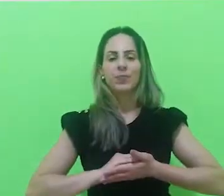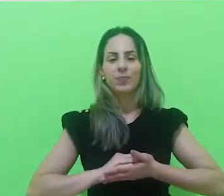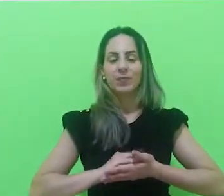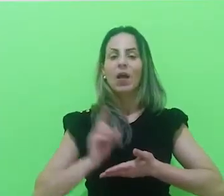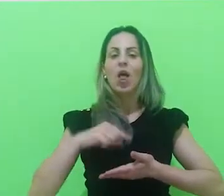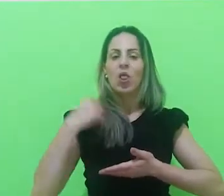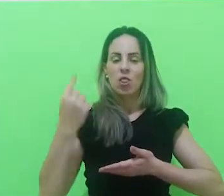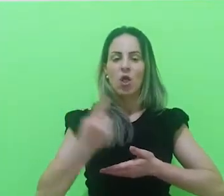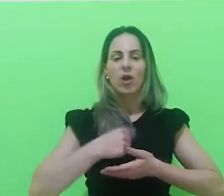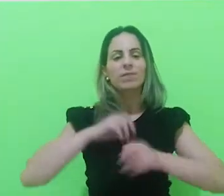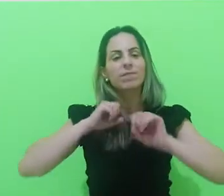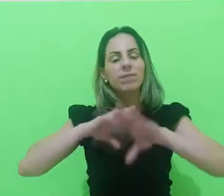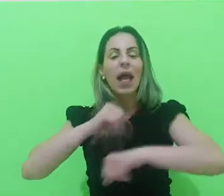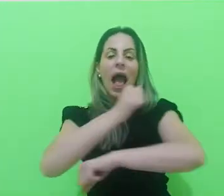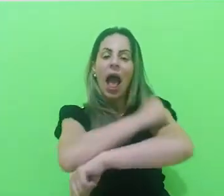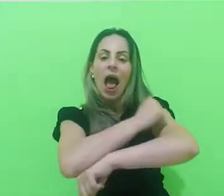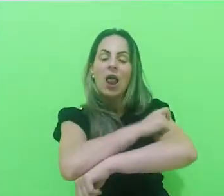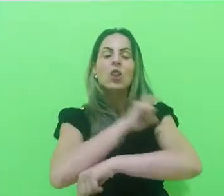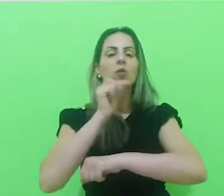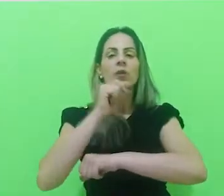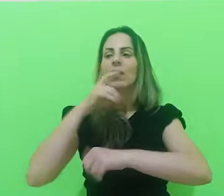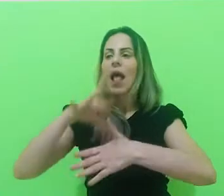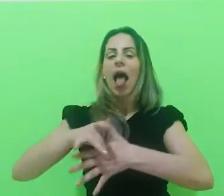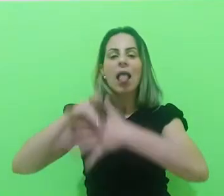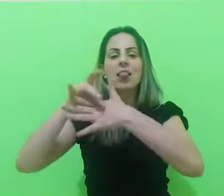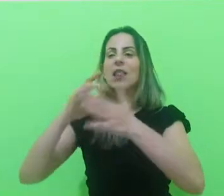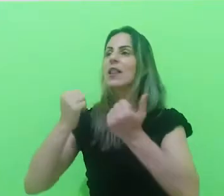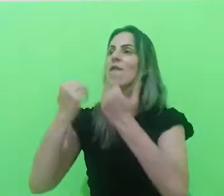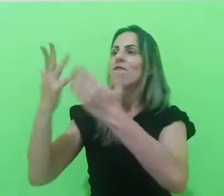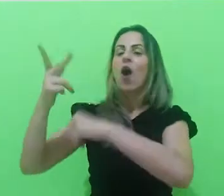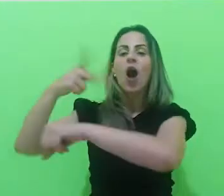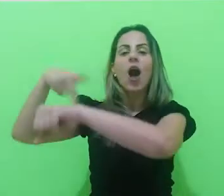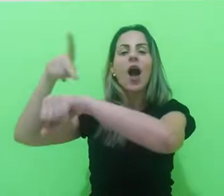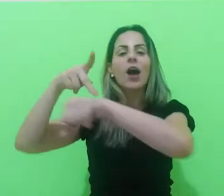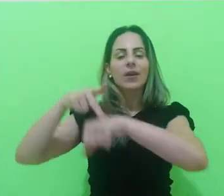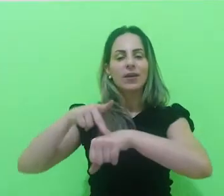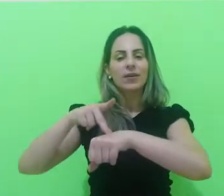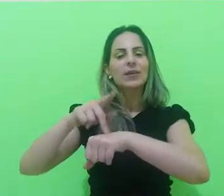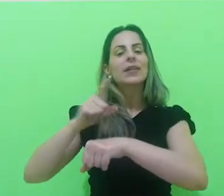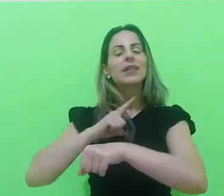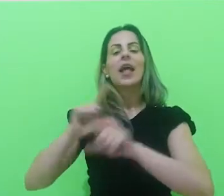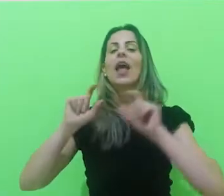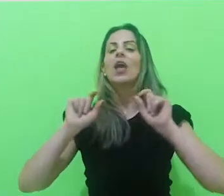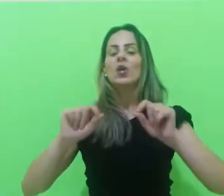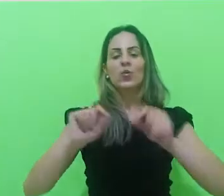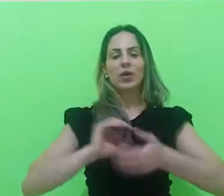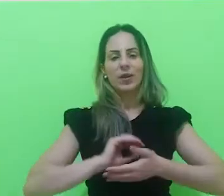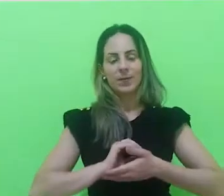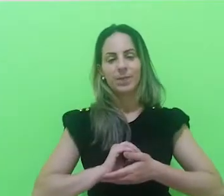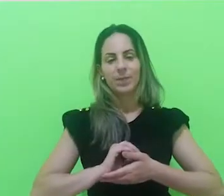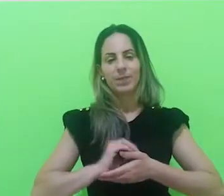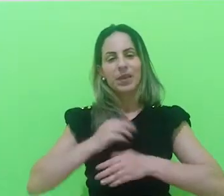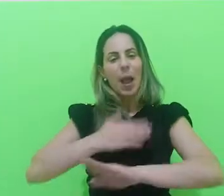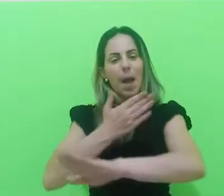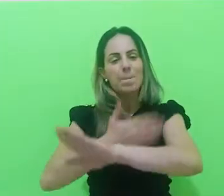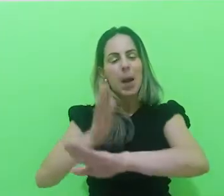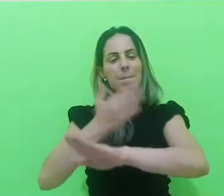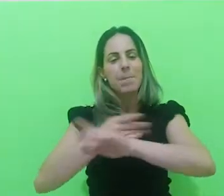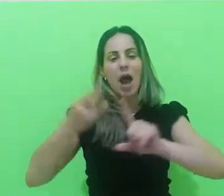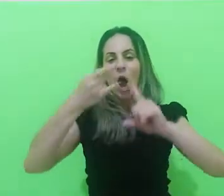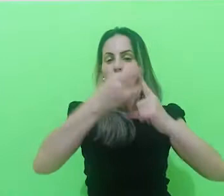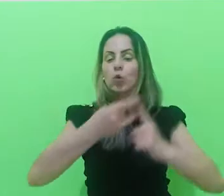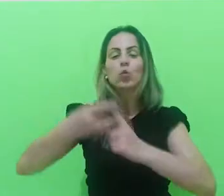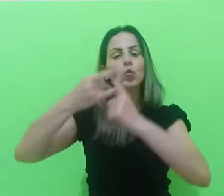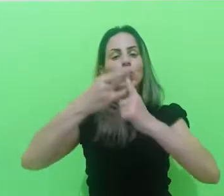alguns alunos que se reportam para líderes que estão lá fora. E com a questão dos treinos feitos no Zoom,